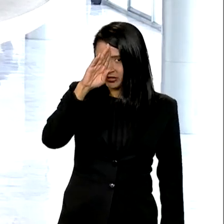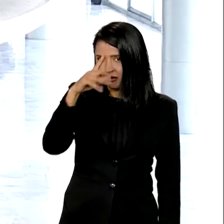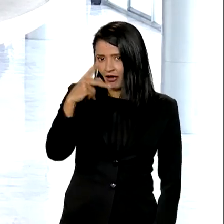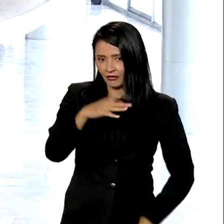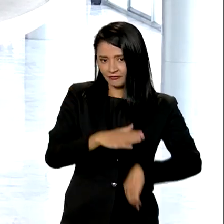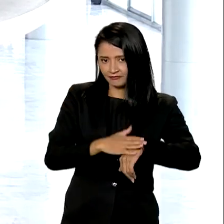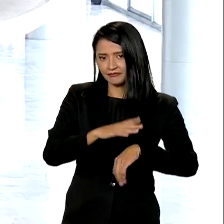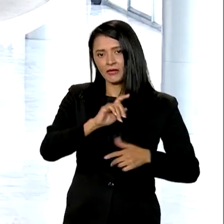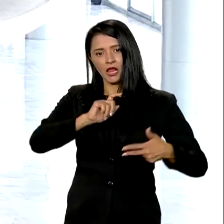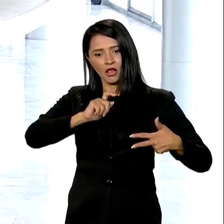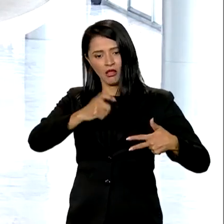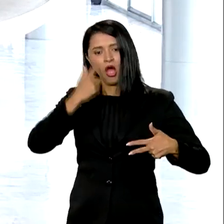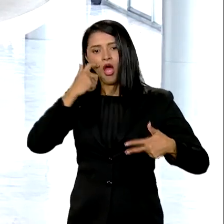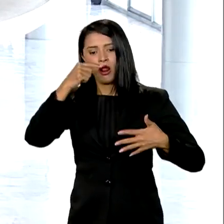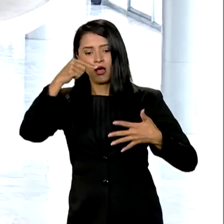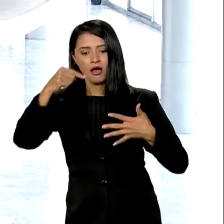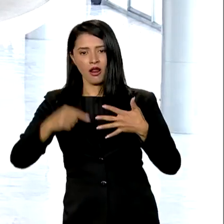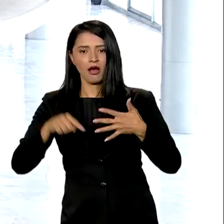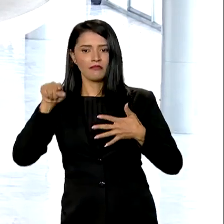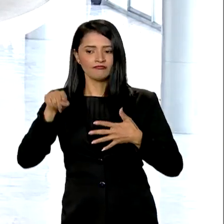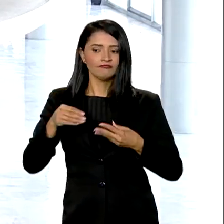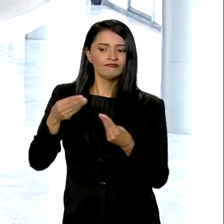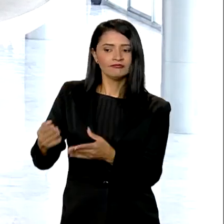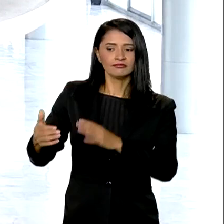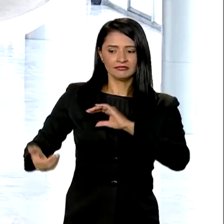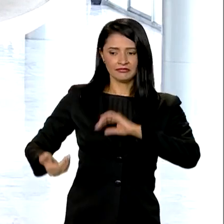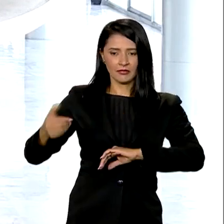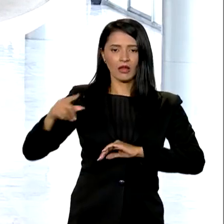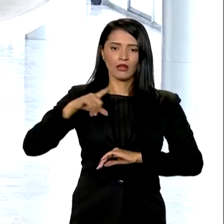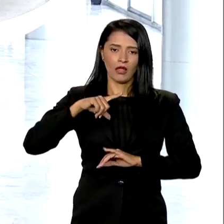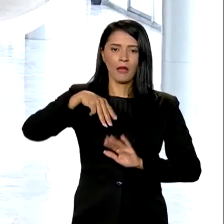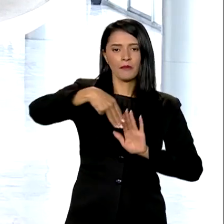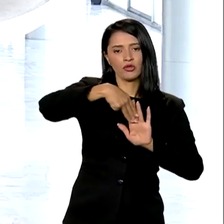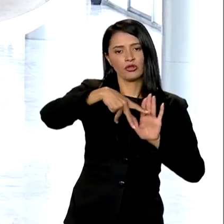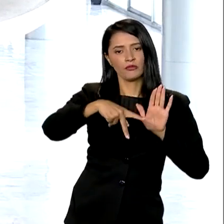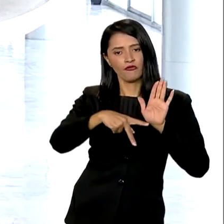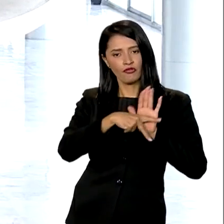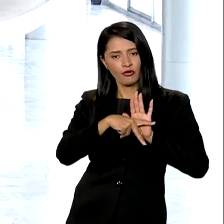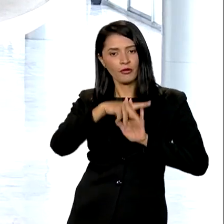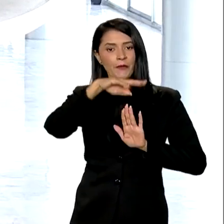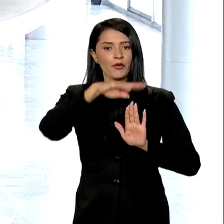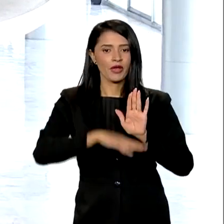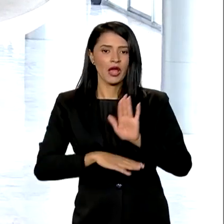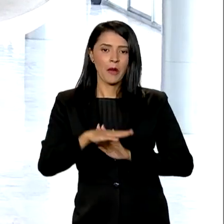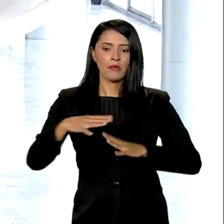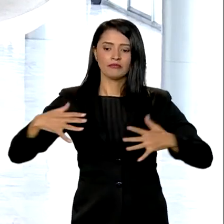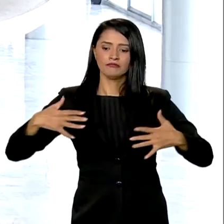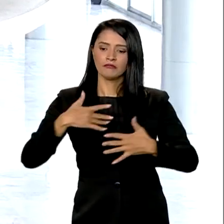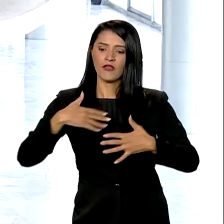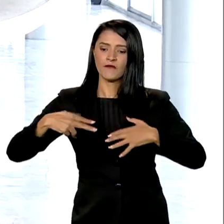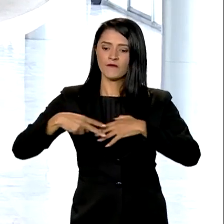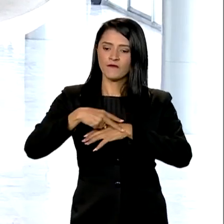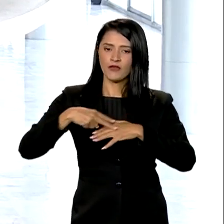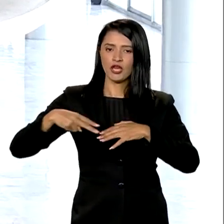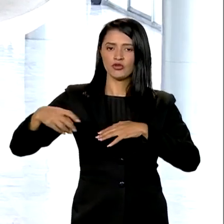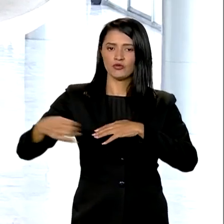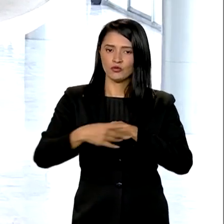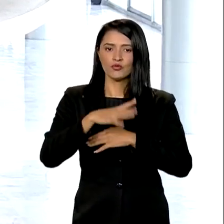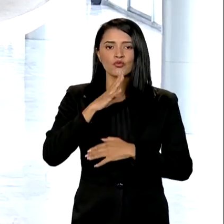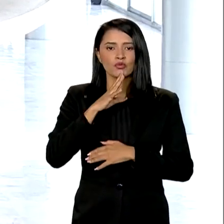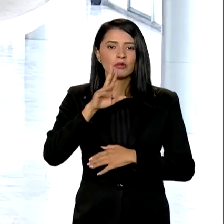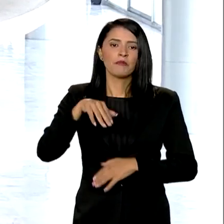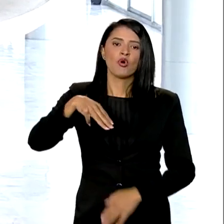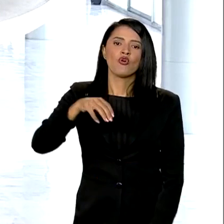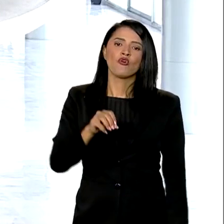prioritários pelo Executivo no Congresso Nacional está a medida provisória do Programa Mobilidade Verde e Inovação, também conhecido